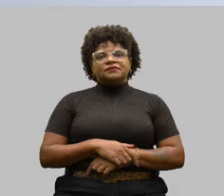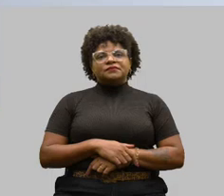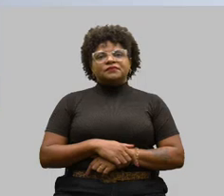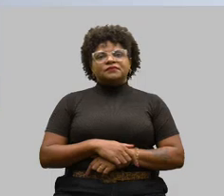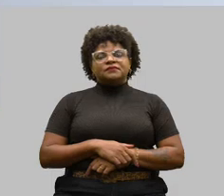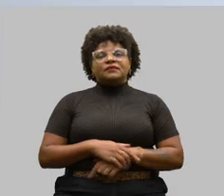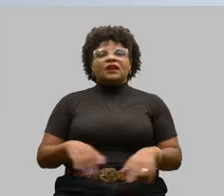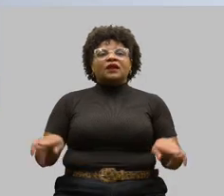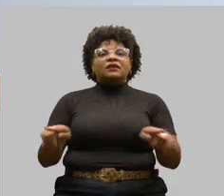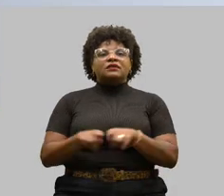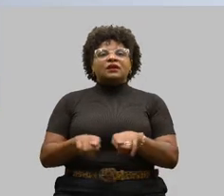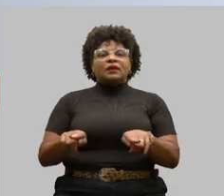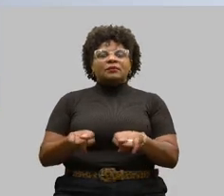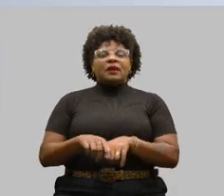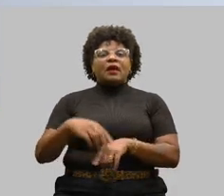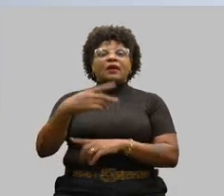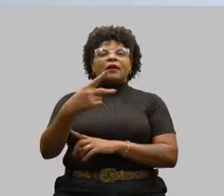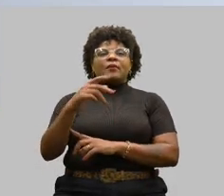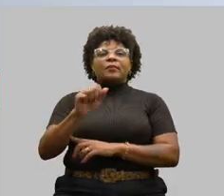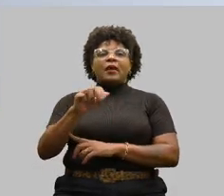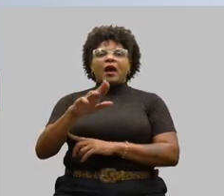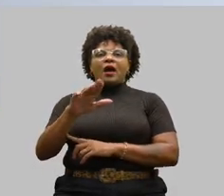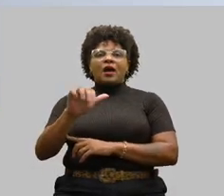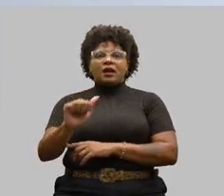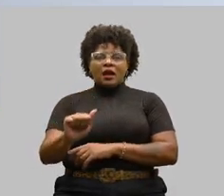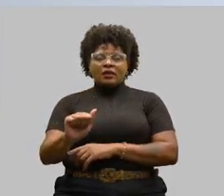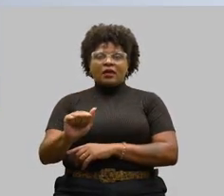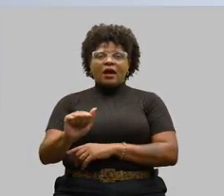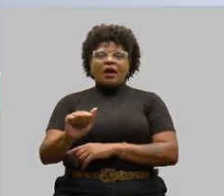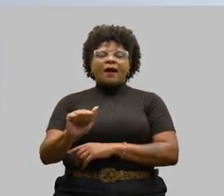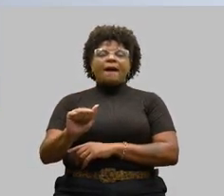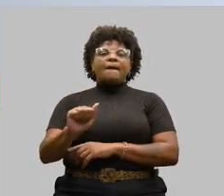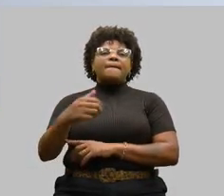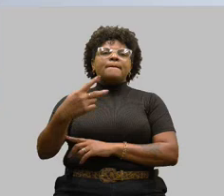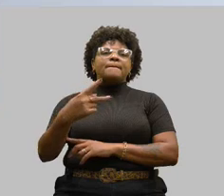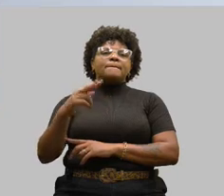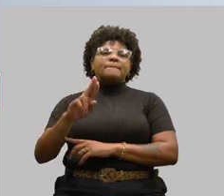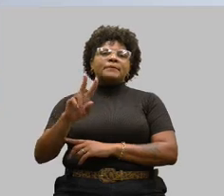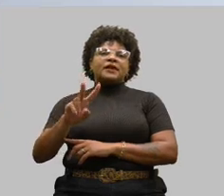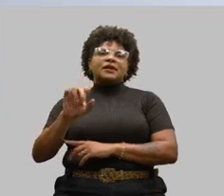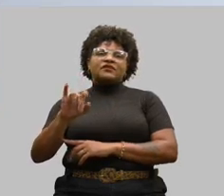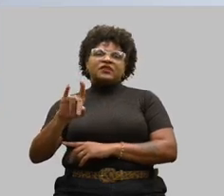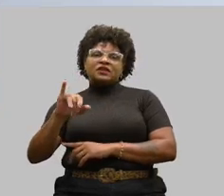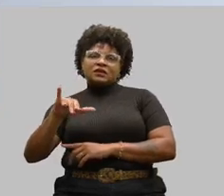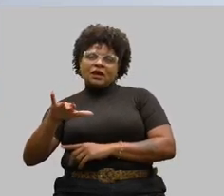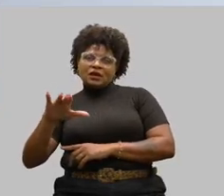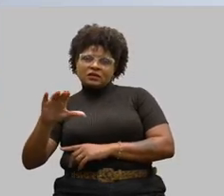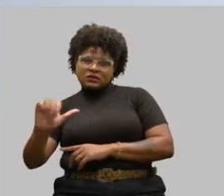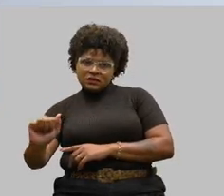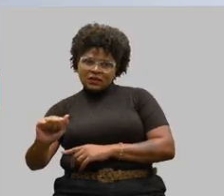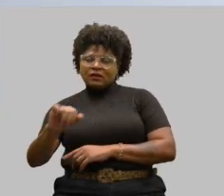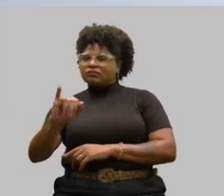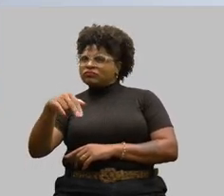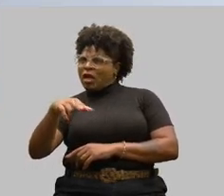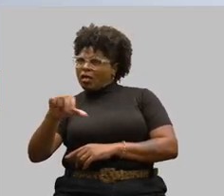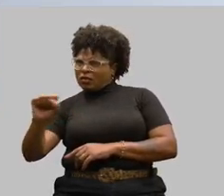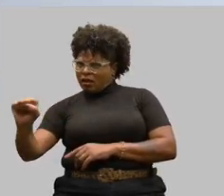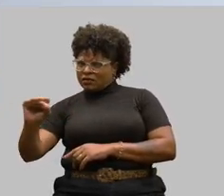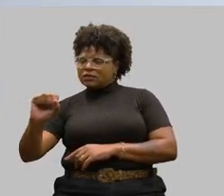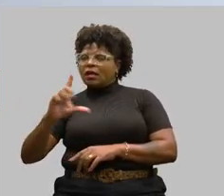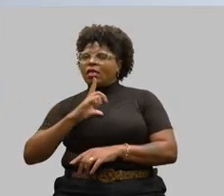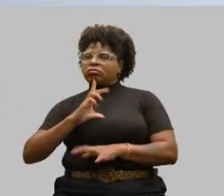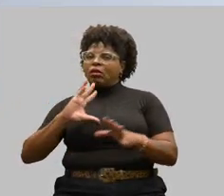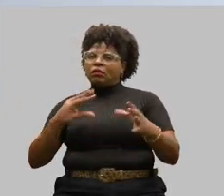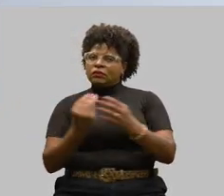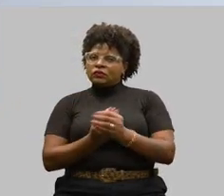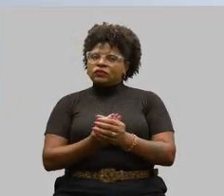para na Previdência também aqui no estado do Paraná está fazendo uma inclusão na área administrativa